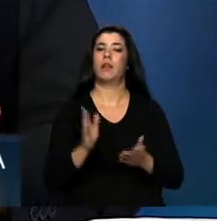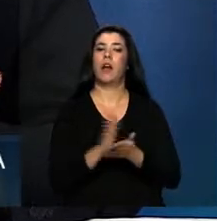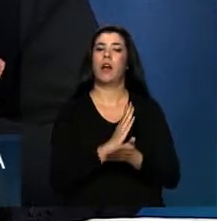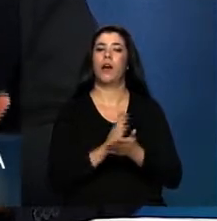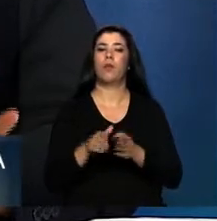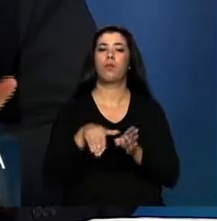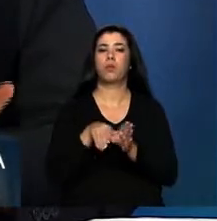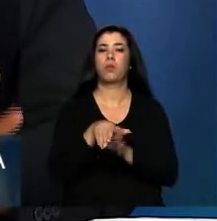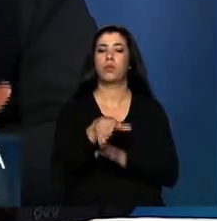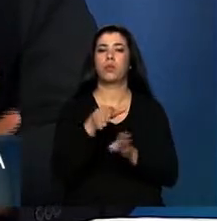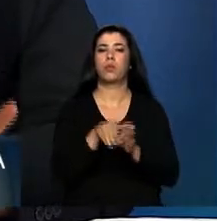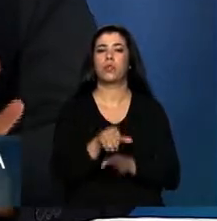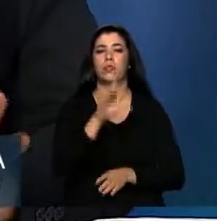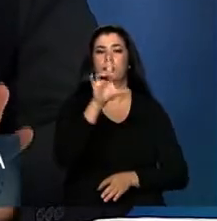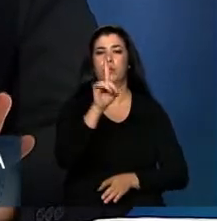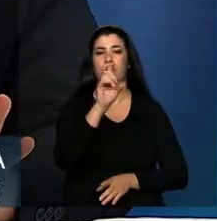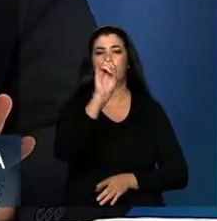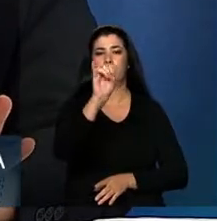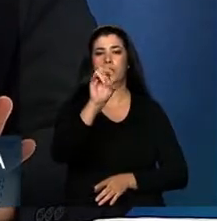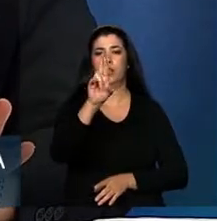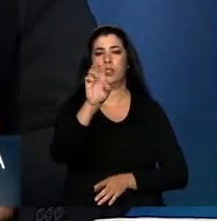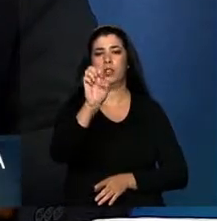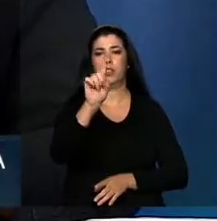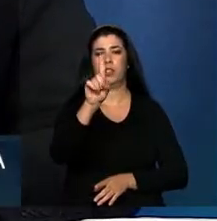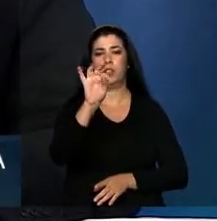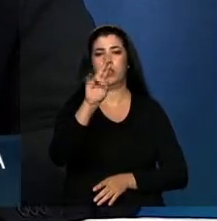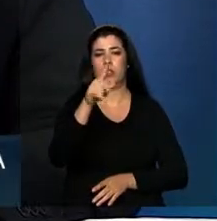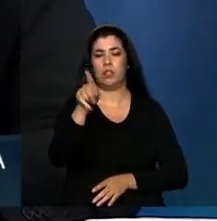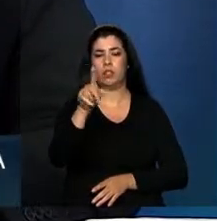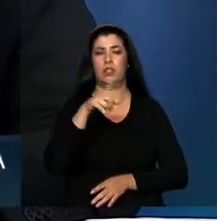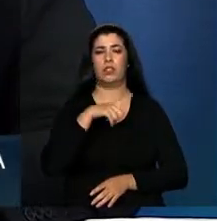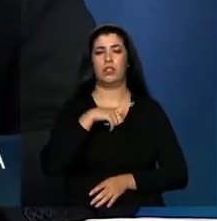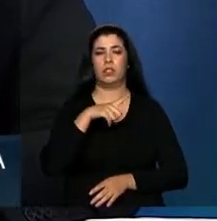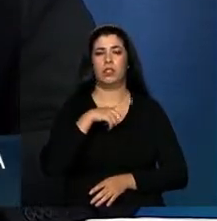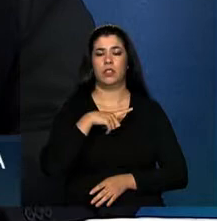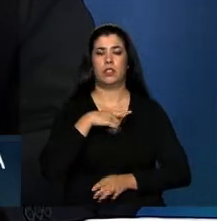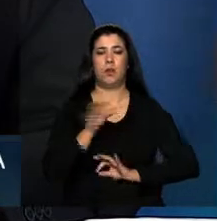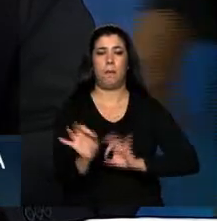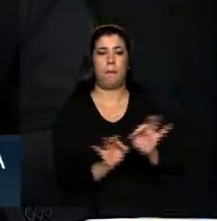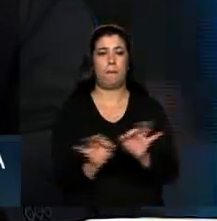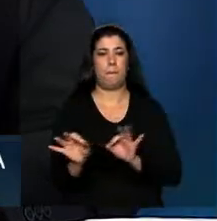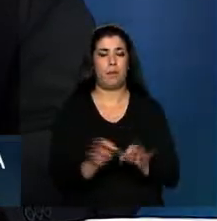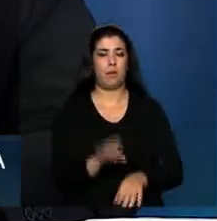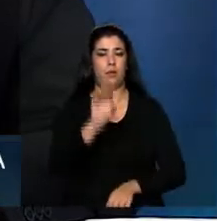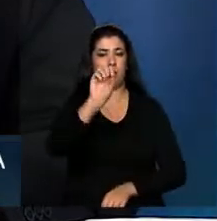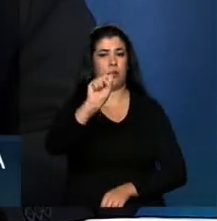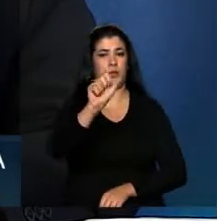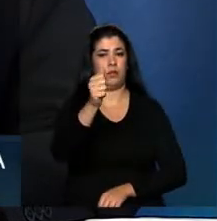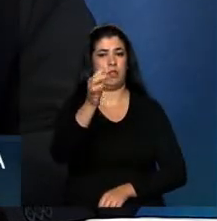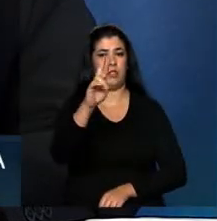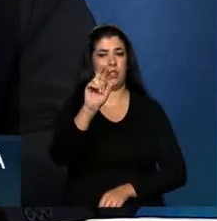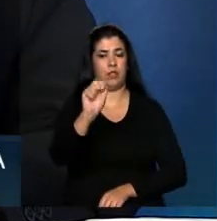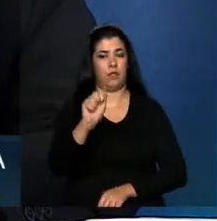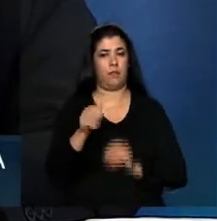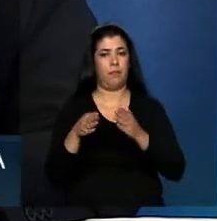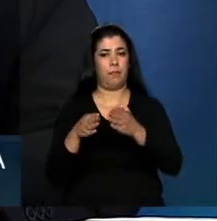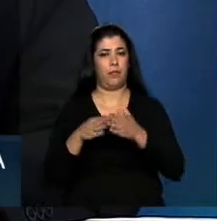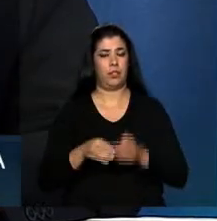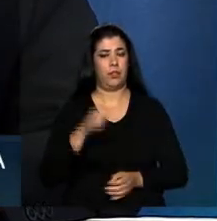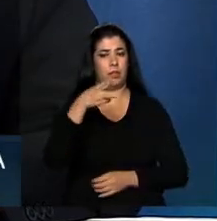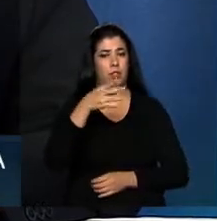gerais para o Plano Safra da Agricultura Familiar. Nós estamos pedindo 30 bilhões de reais para